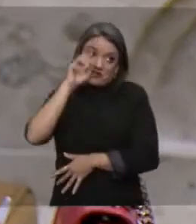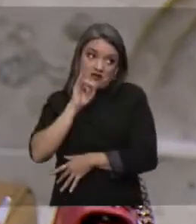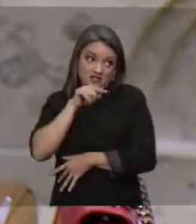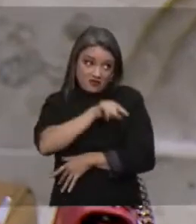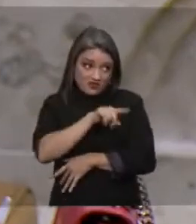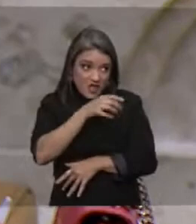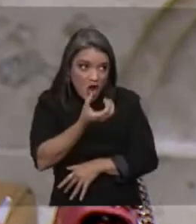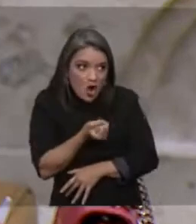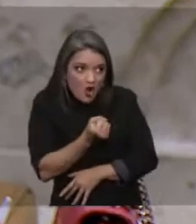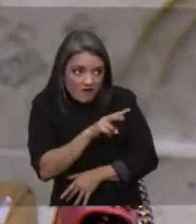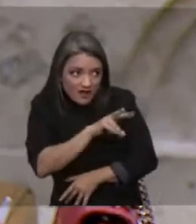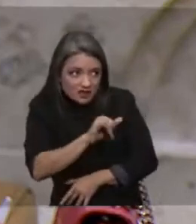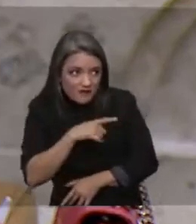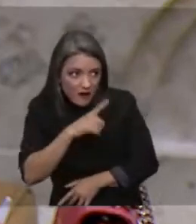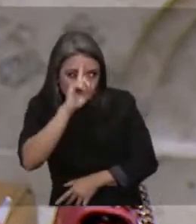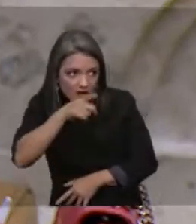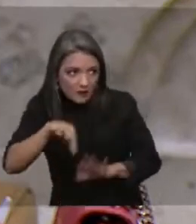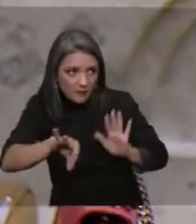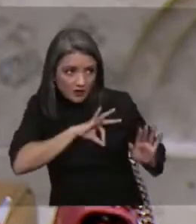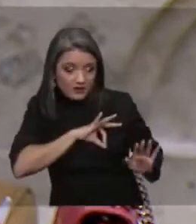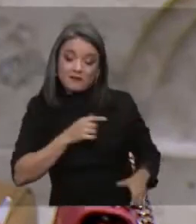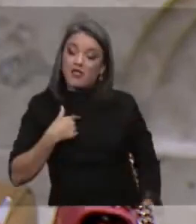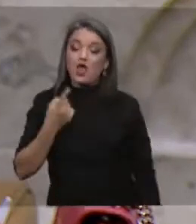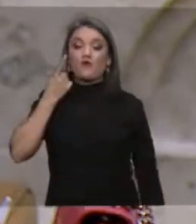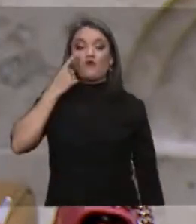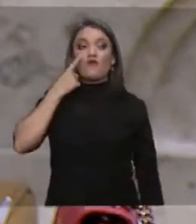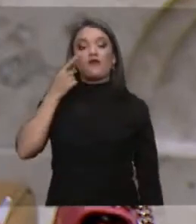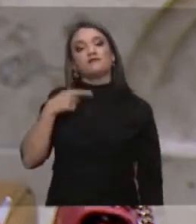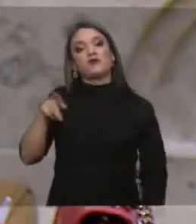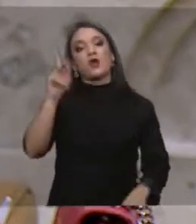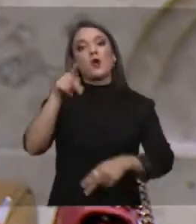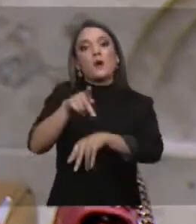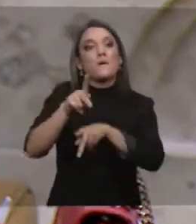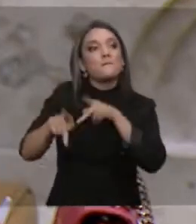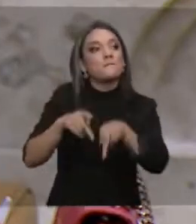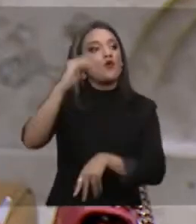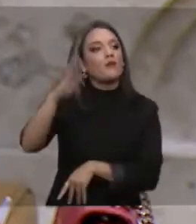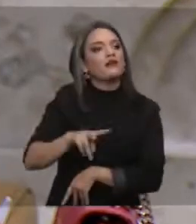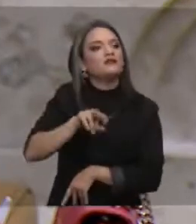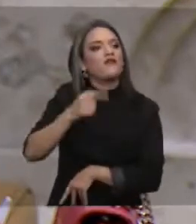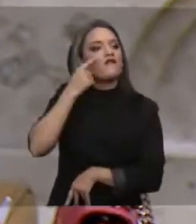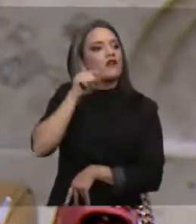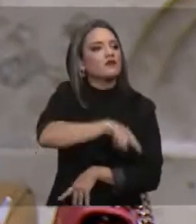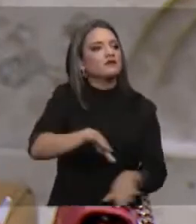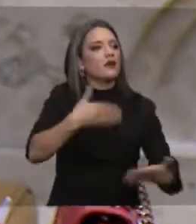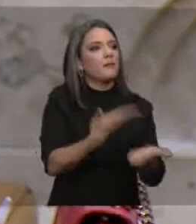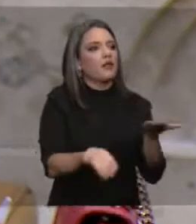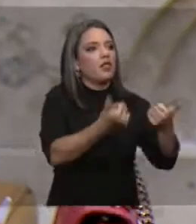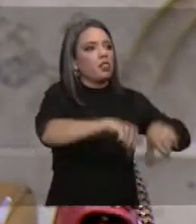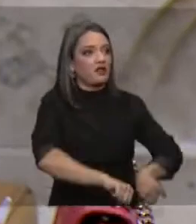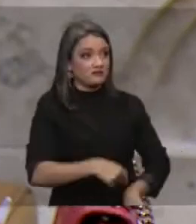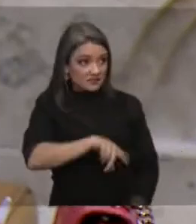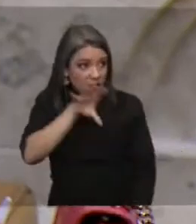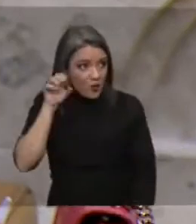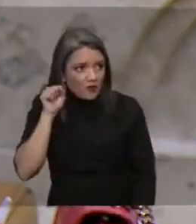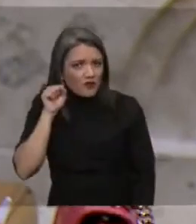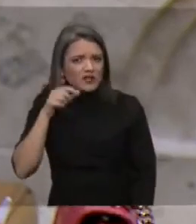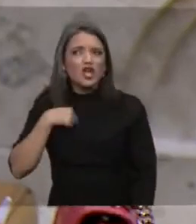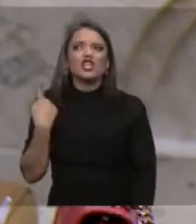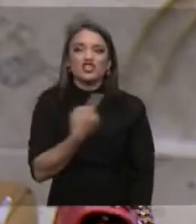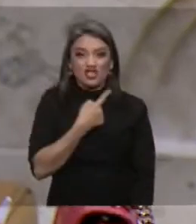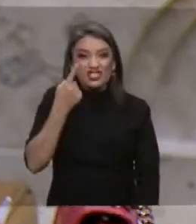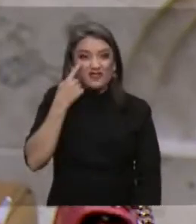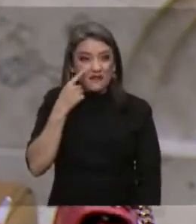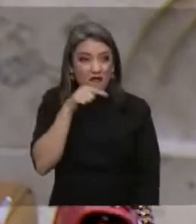sua covardia. Eu verei, escute bem, eu verei, o povo brasileiro verá a sua queda. O senhor está me ouvindo, ministro? Nós veremos a